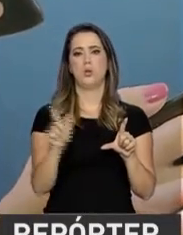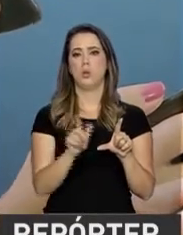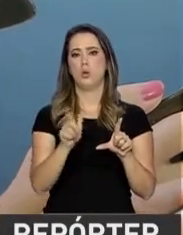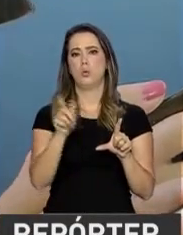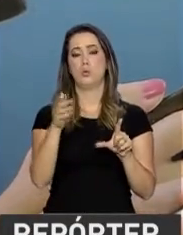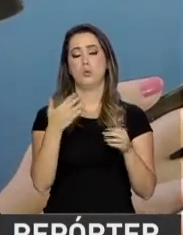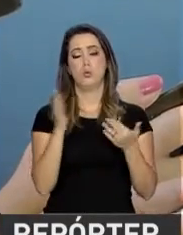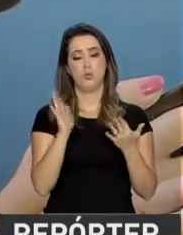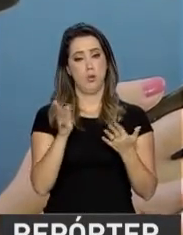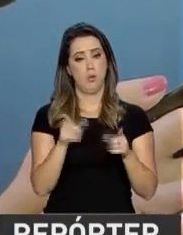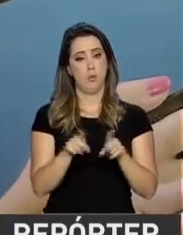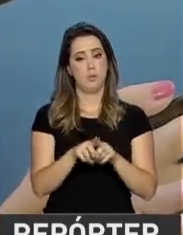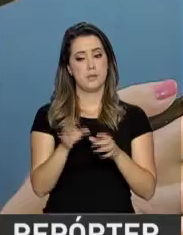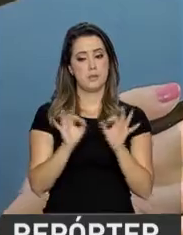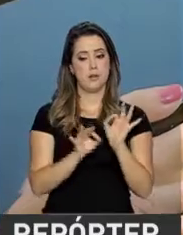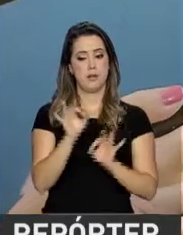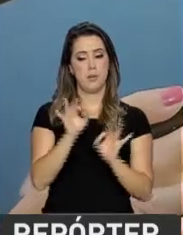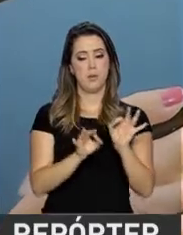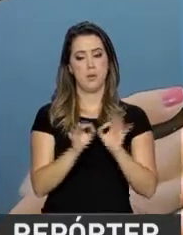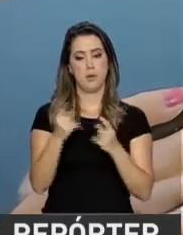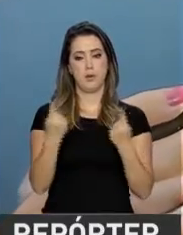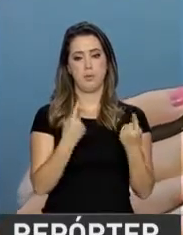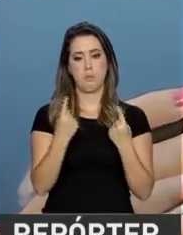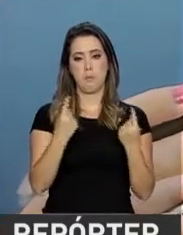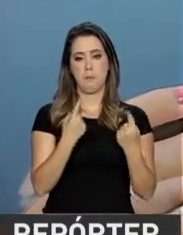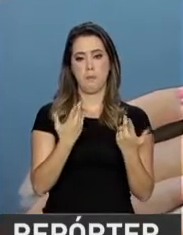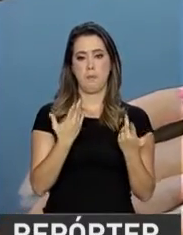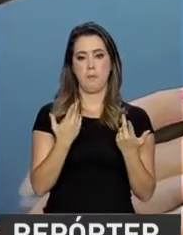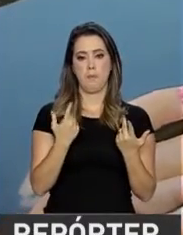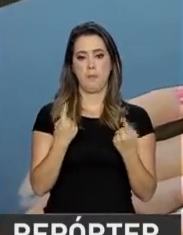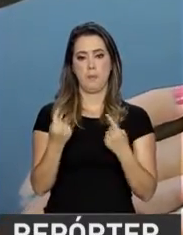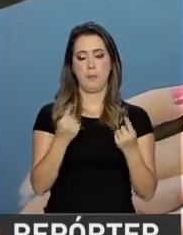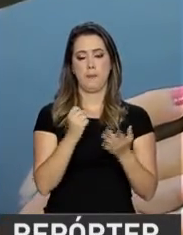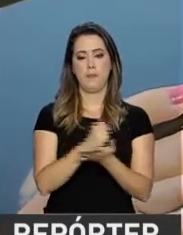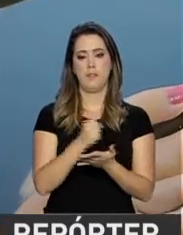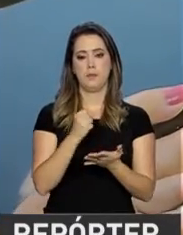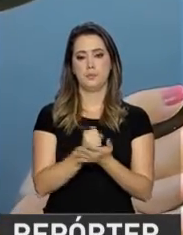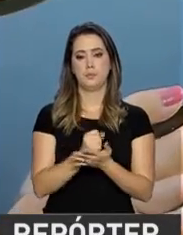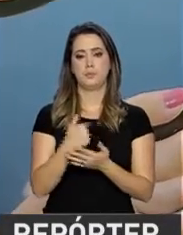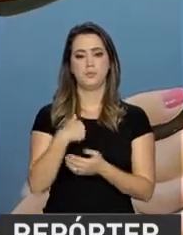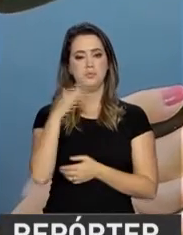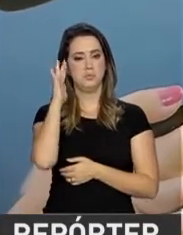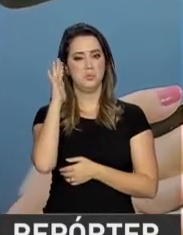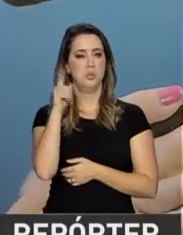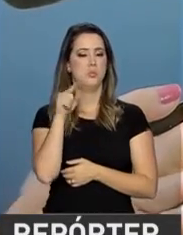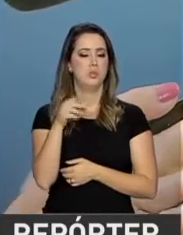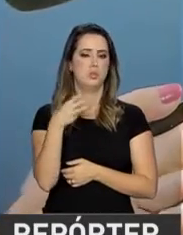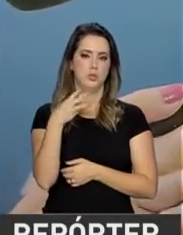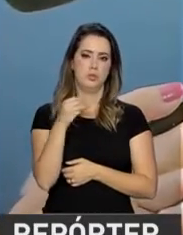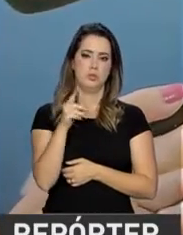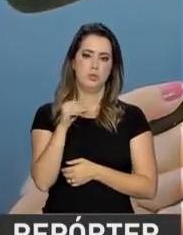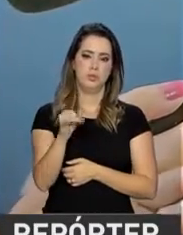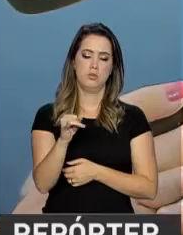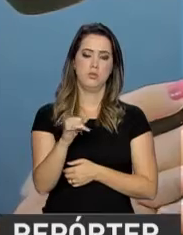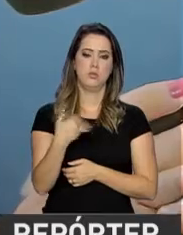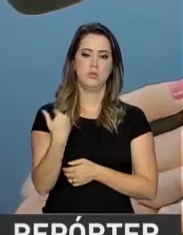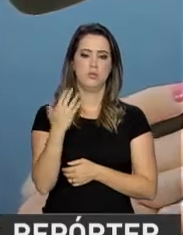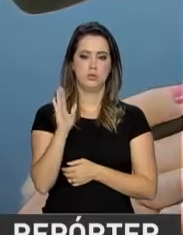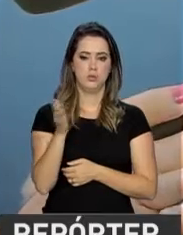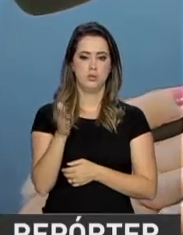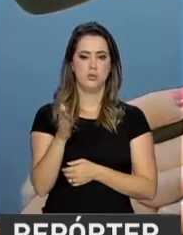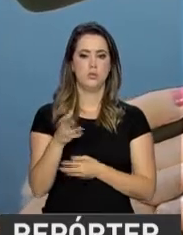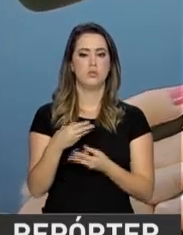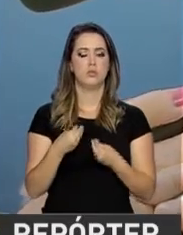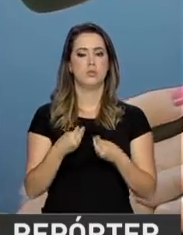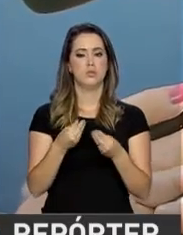uma adaptação ao percentual de lucro de cada o contrato e imagina que mais 30 dias e em torno de 30 e 40 dias de